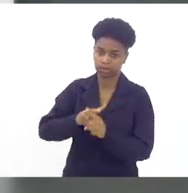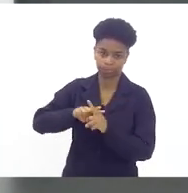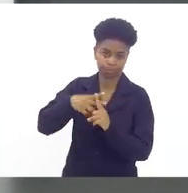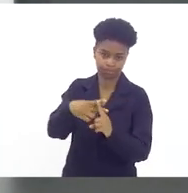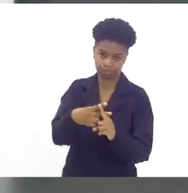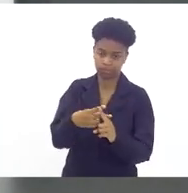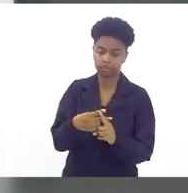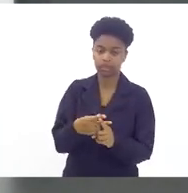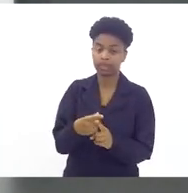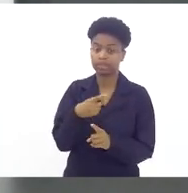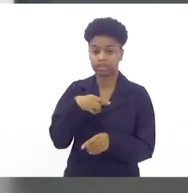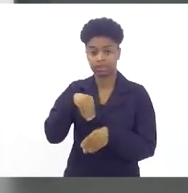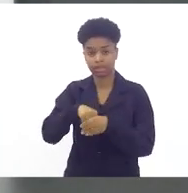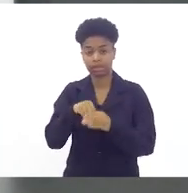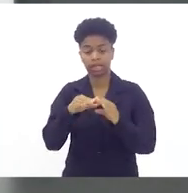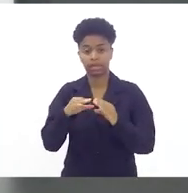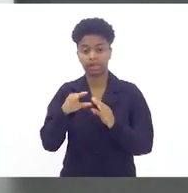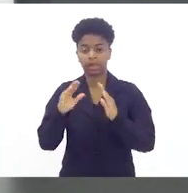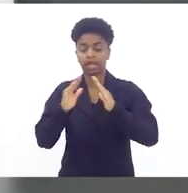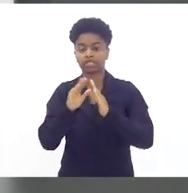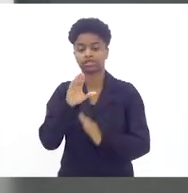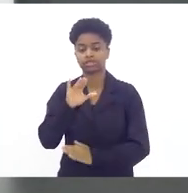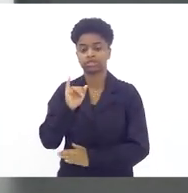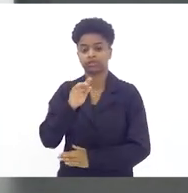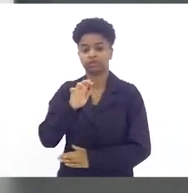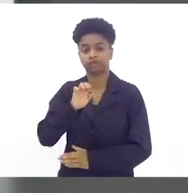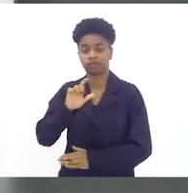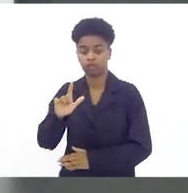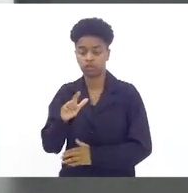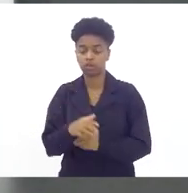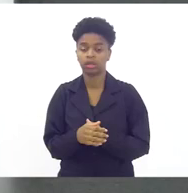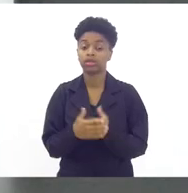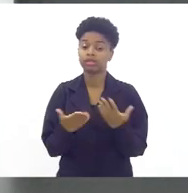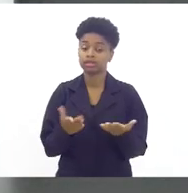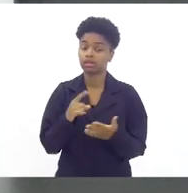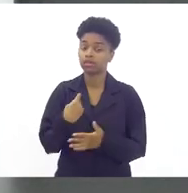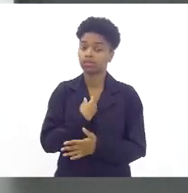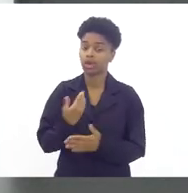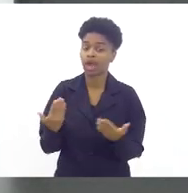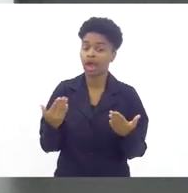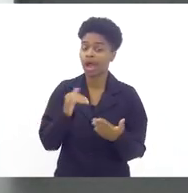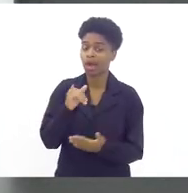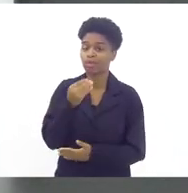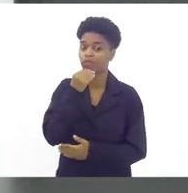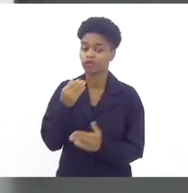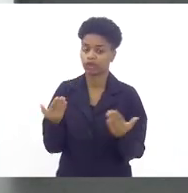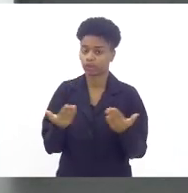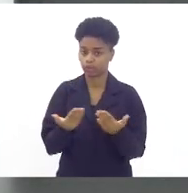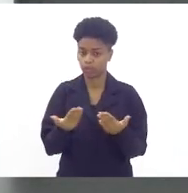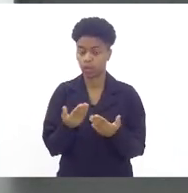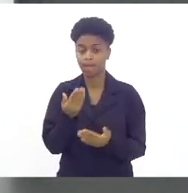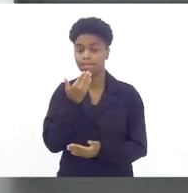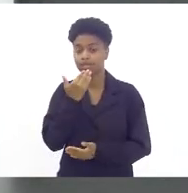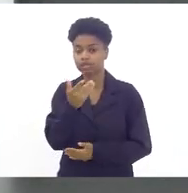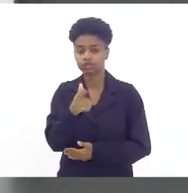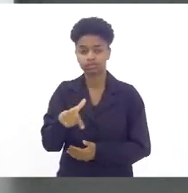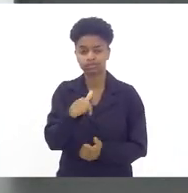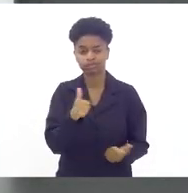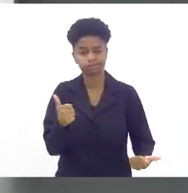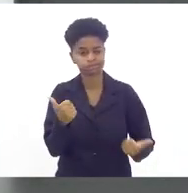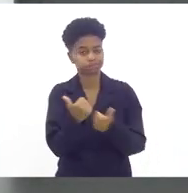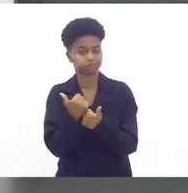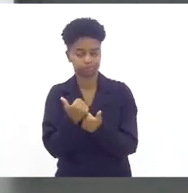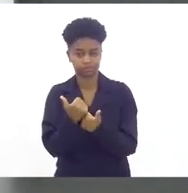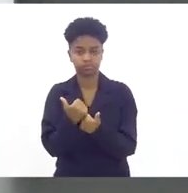estão lá na Casa Civil e aí a gente aqui é aproveita o espaço para pedir o auxílio né